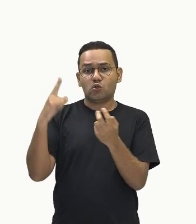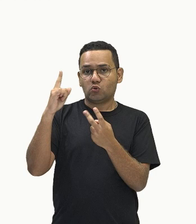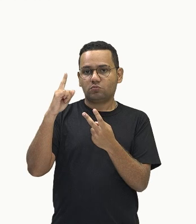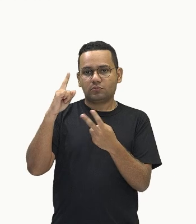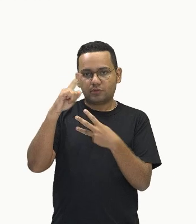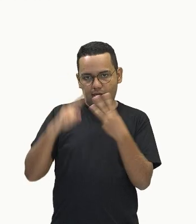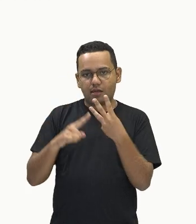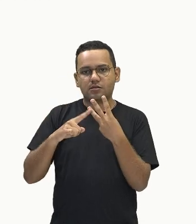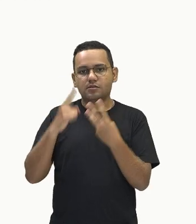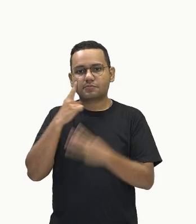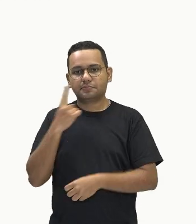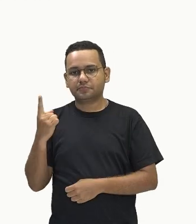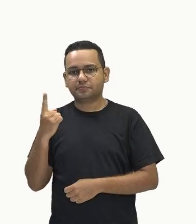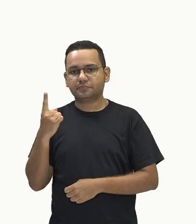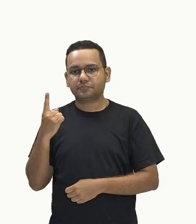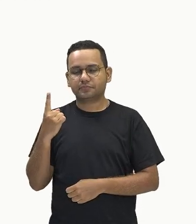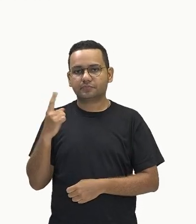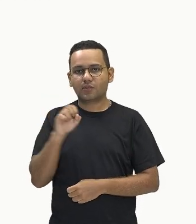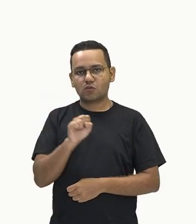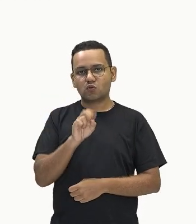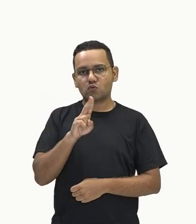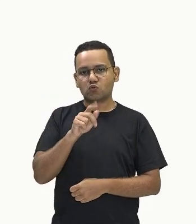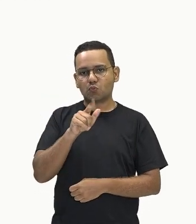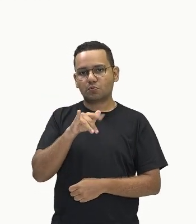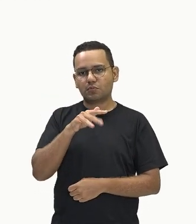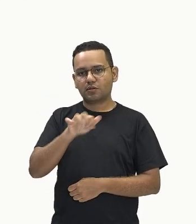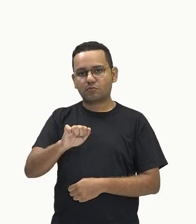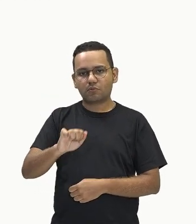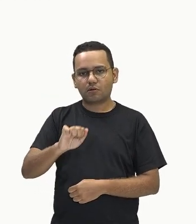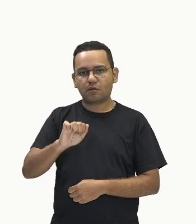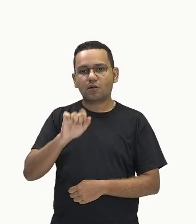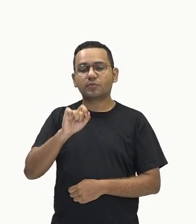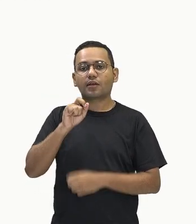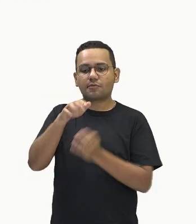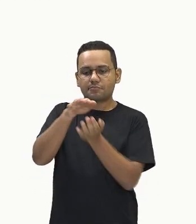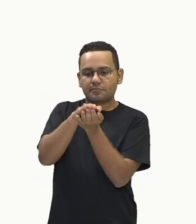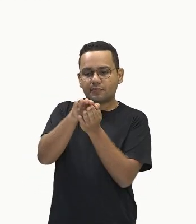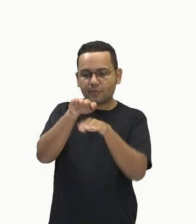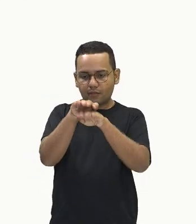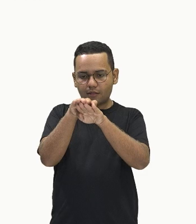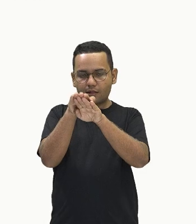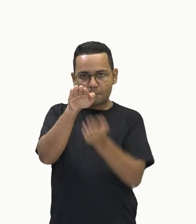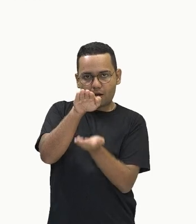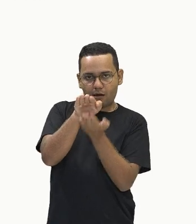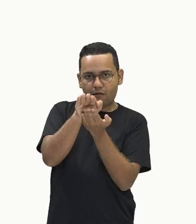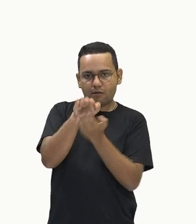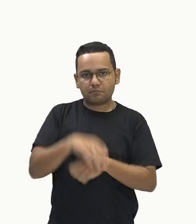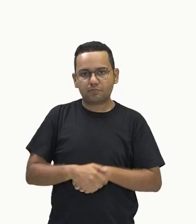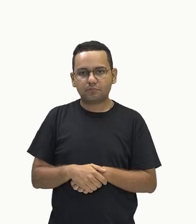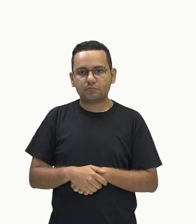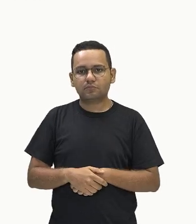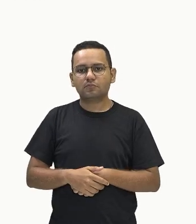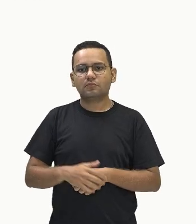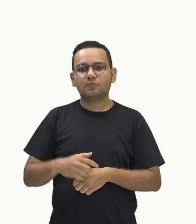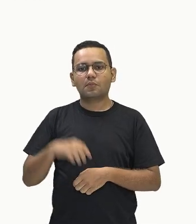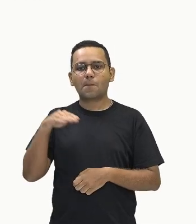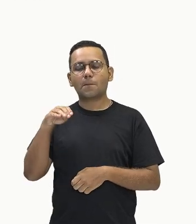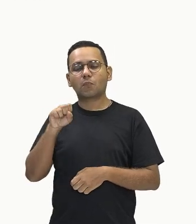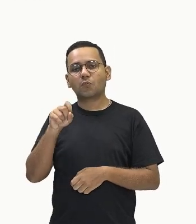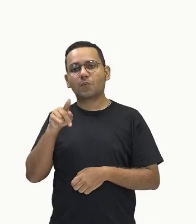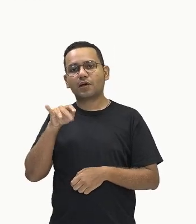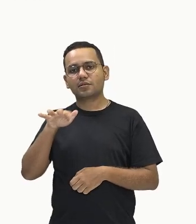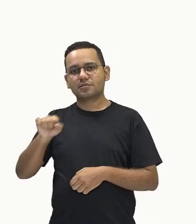a sublingual, que fica embaixo da nossa língua, a submaxilar e